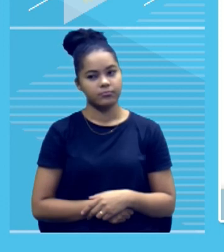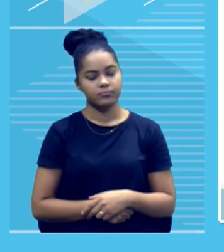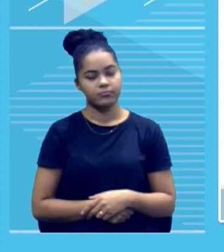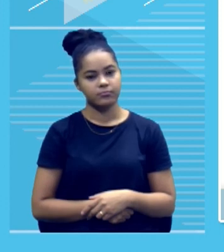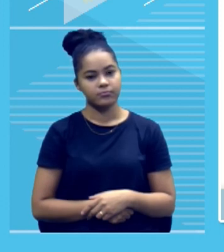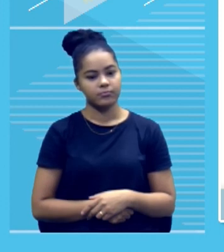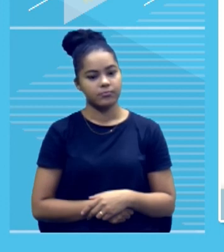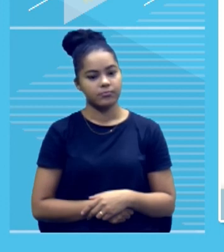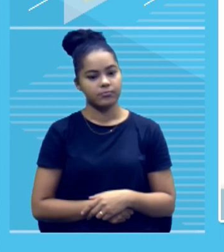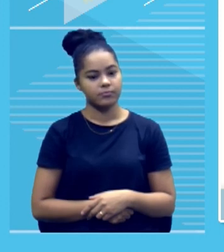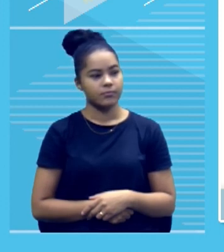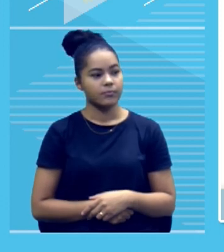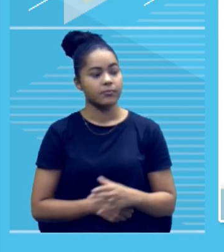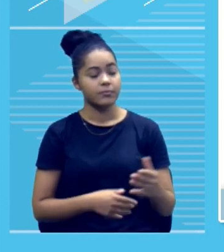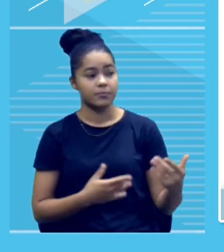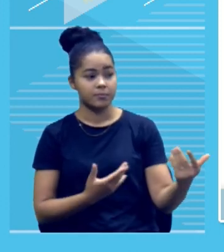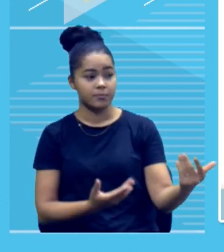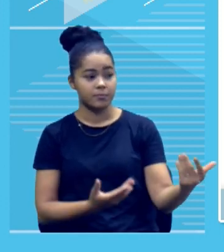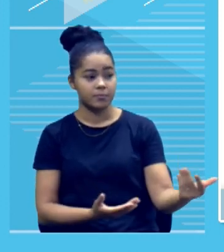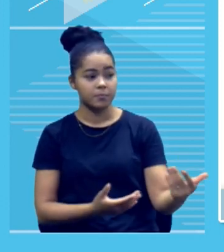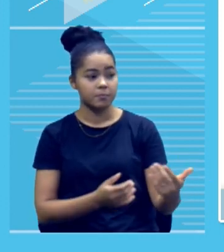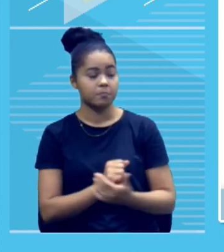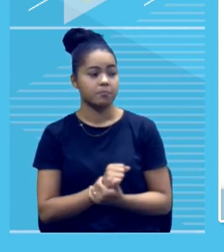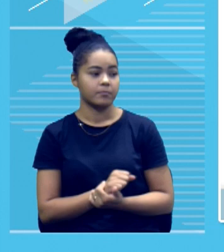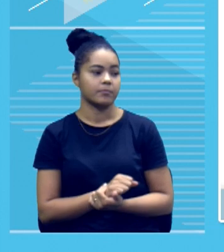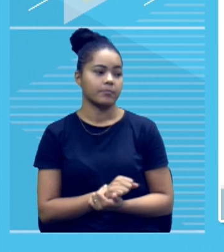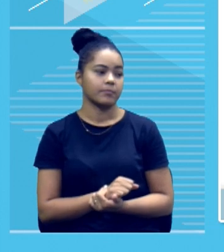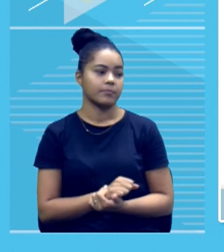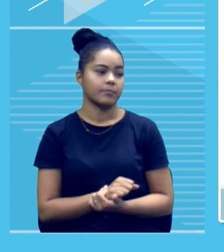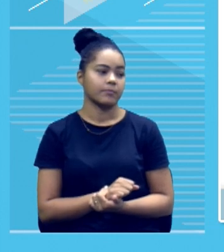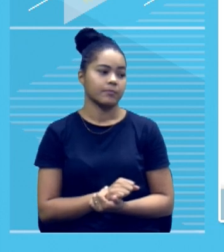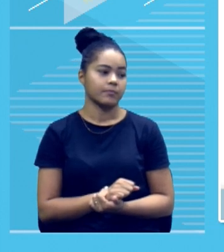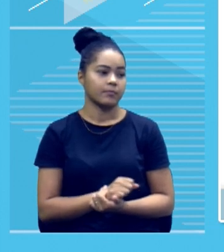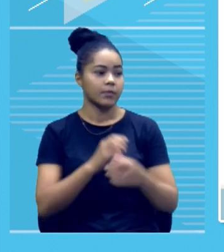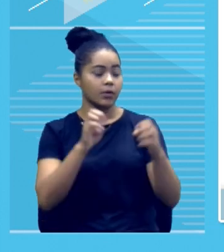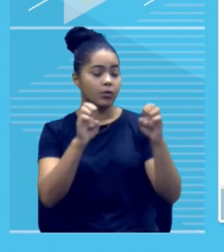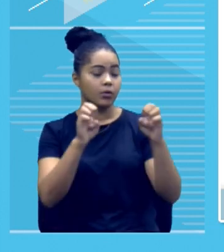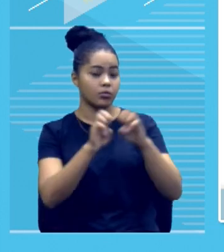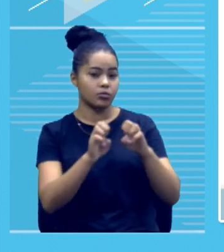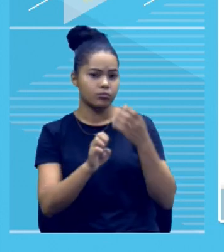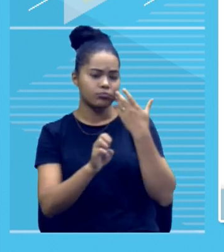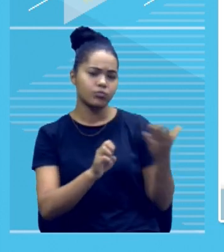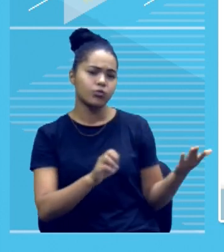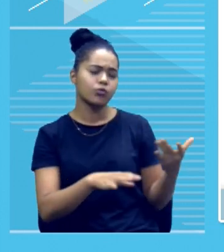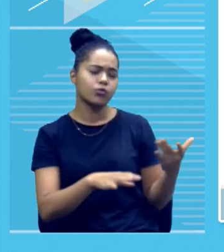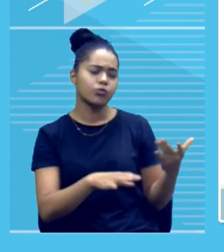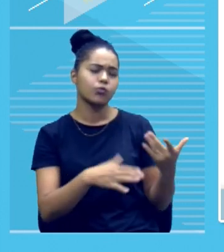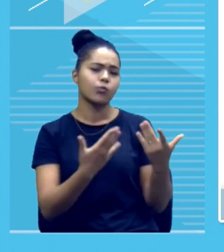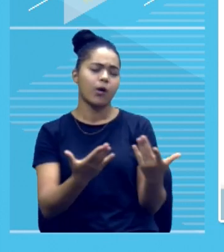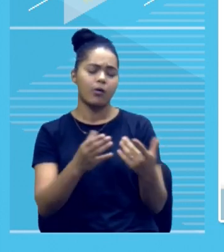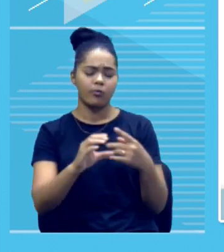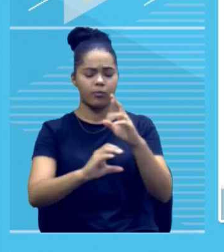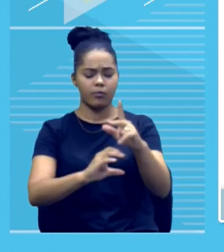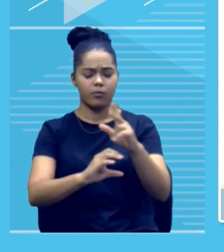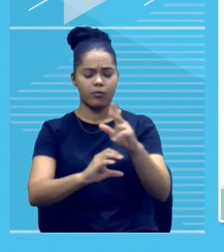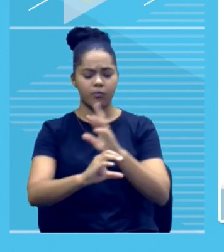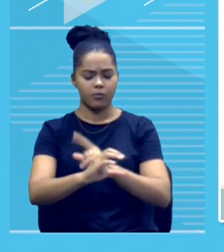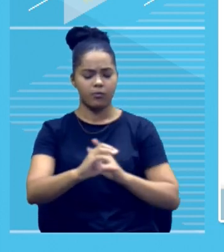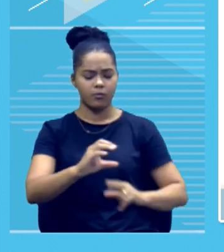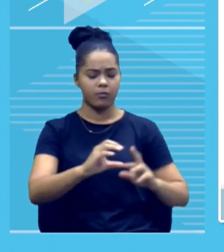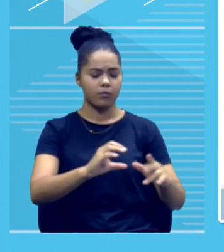ó. Nós queremos saber aqui, nessa estrutura, né, qual é o carbono assimétrico. Aqui só vai ter